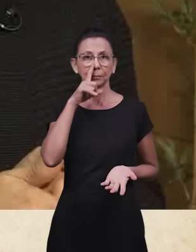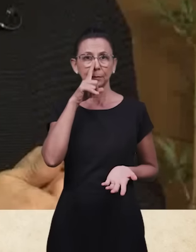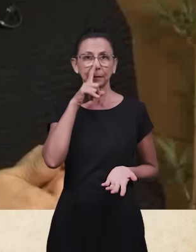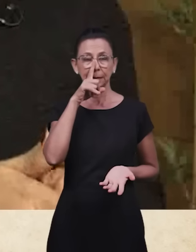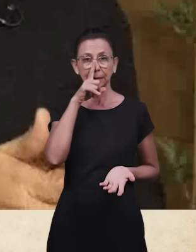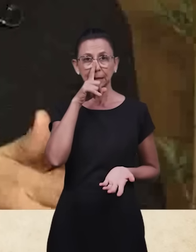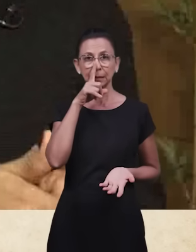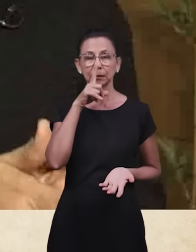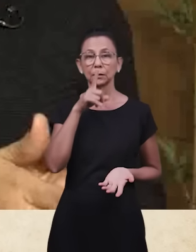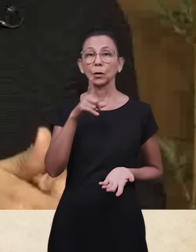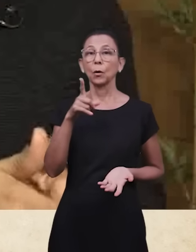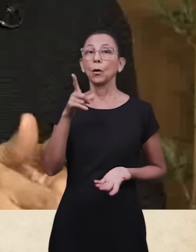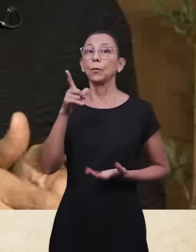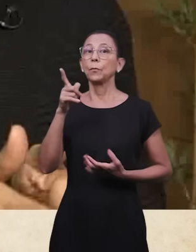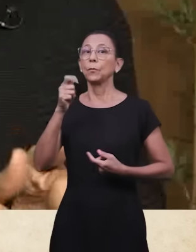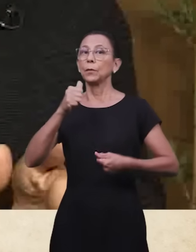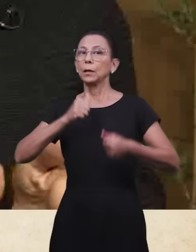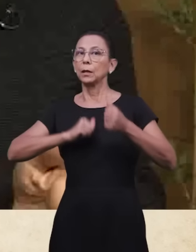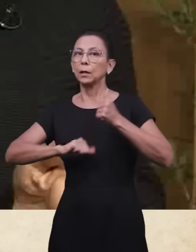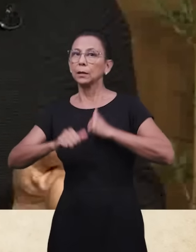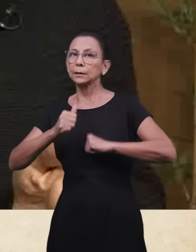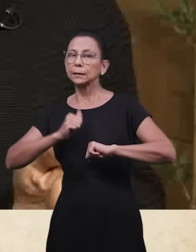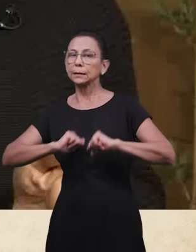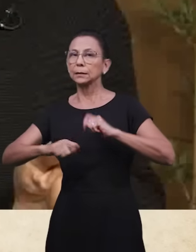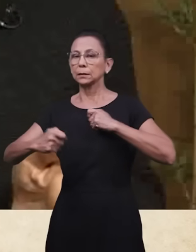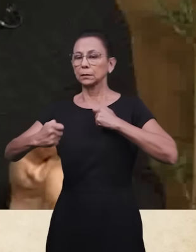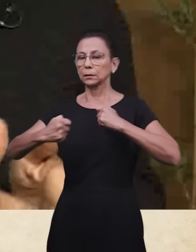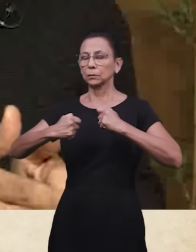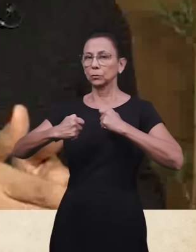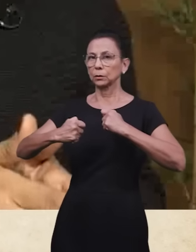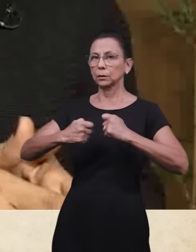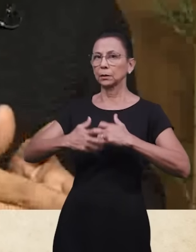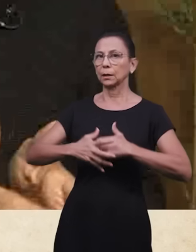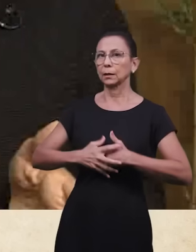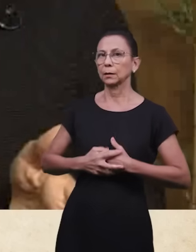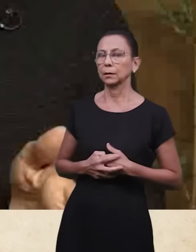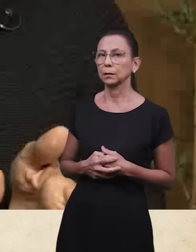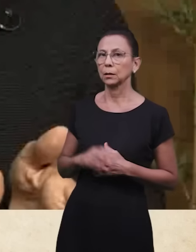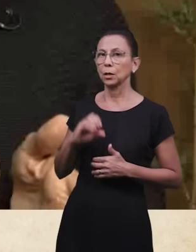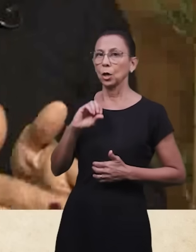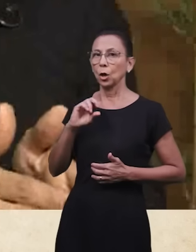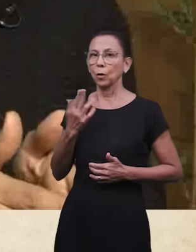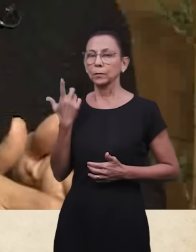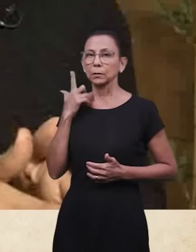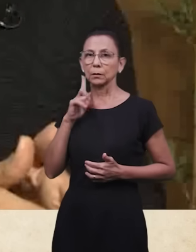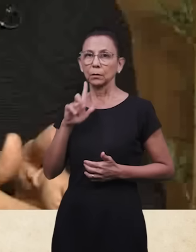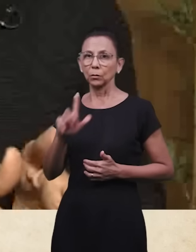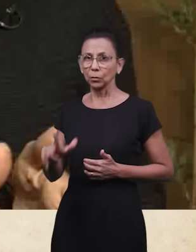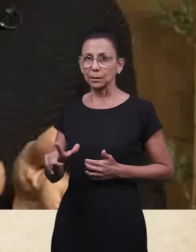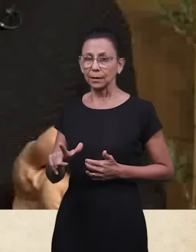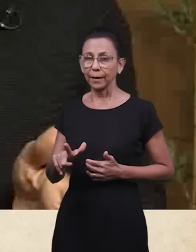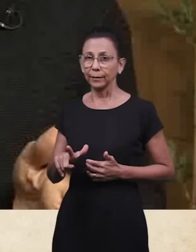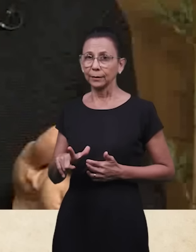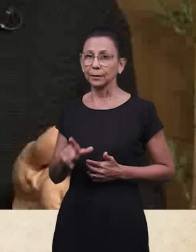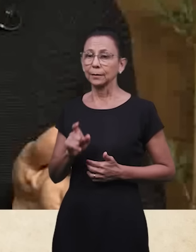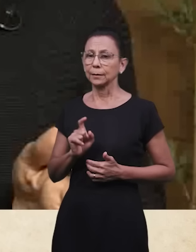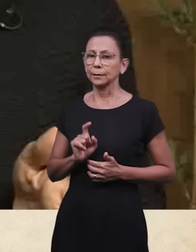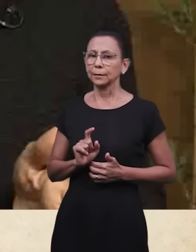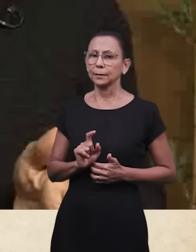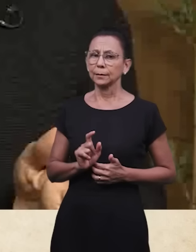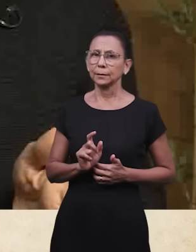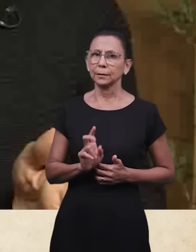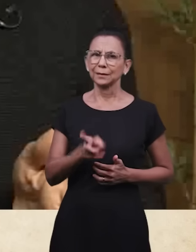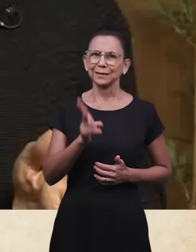perigo. Quando essa ansiedade, ela é contínua, ela é